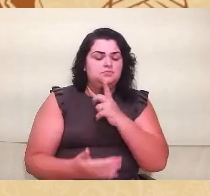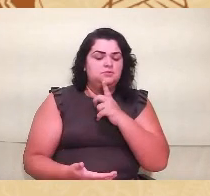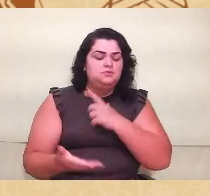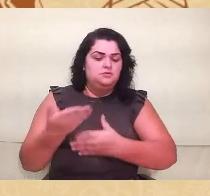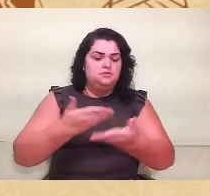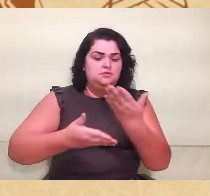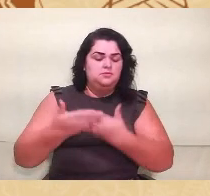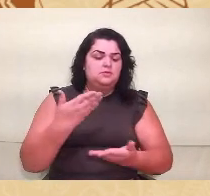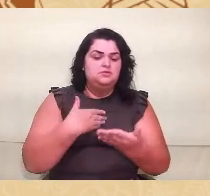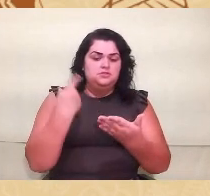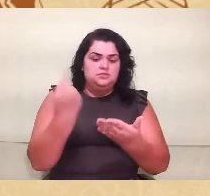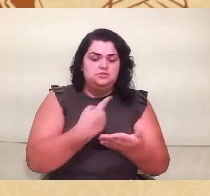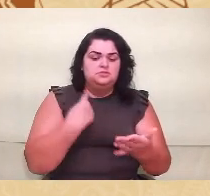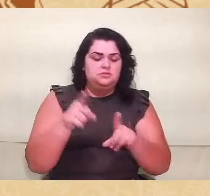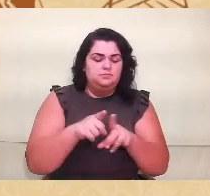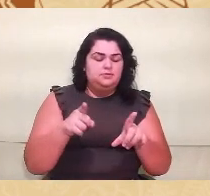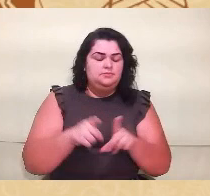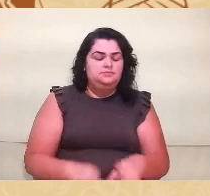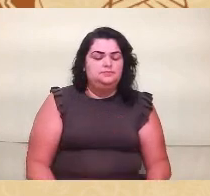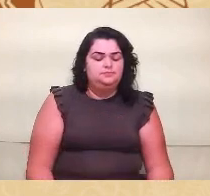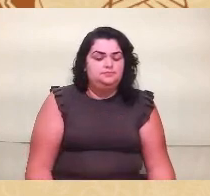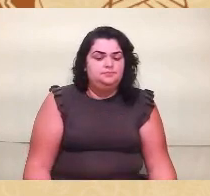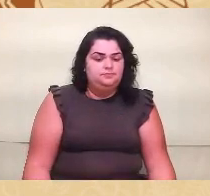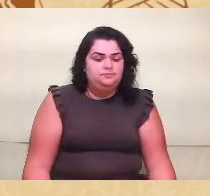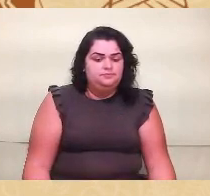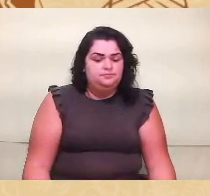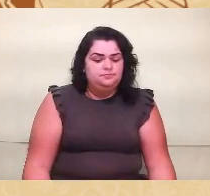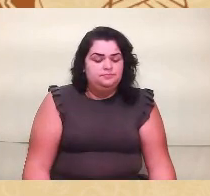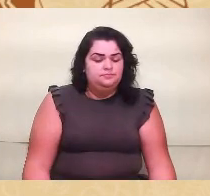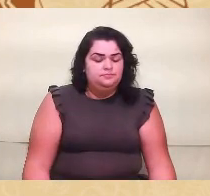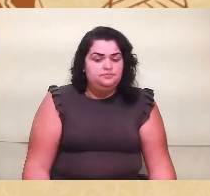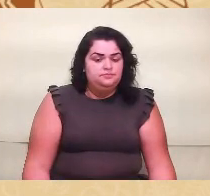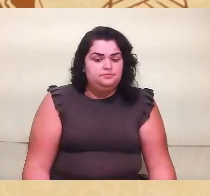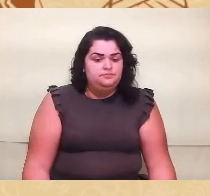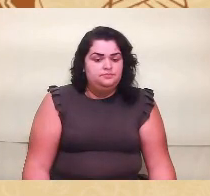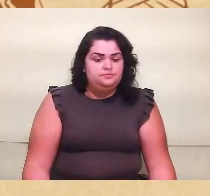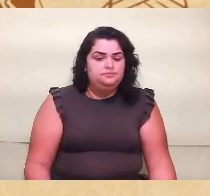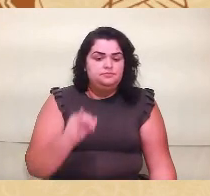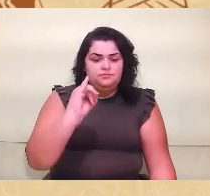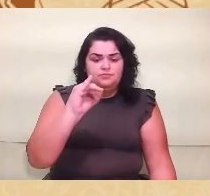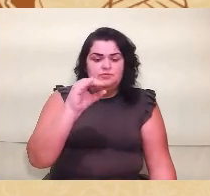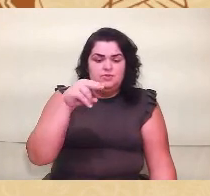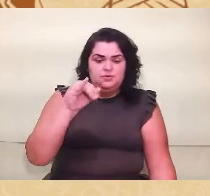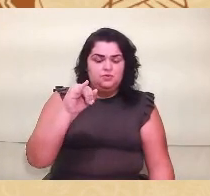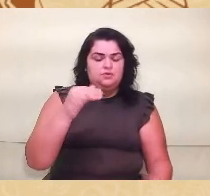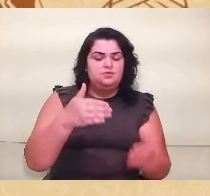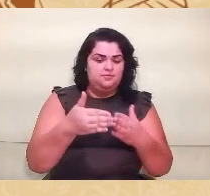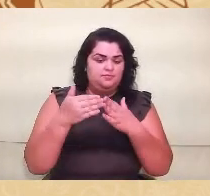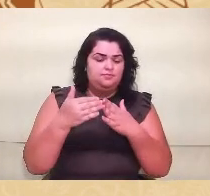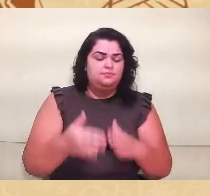gente, tá bom? Pronto, pode sim. Obrigada. Ione, por favor.